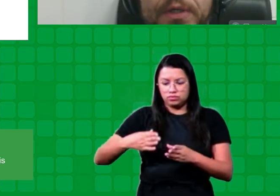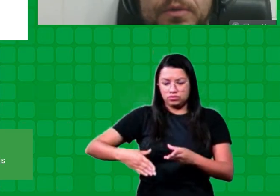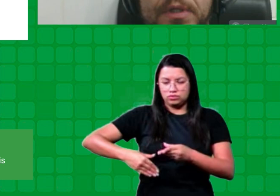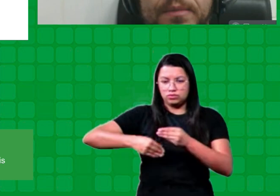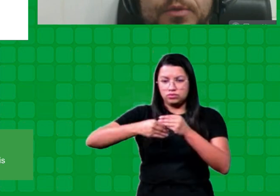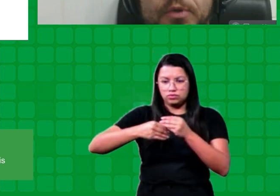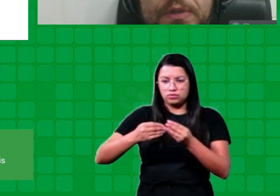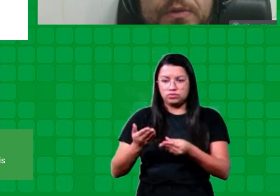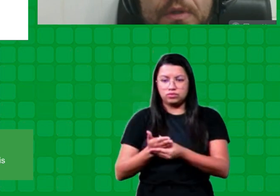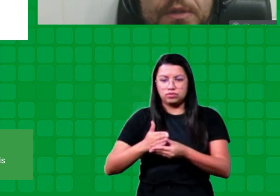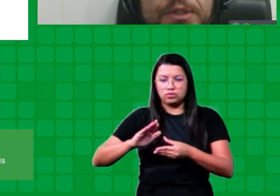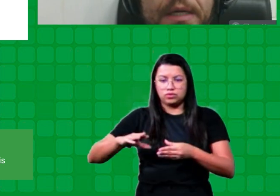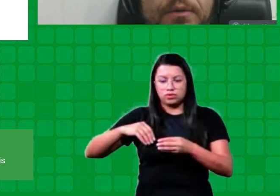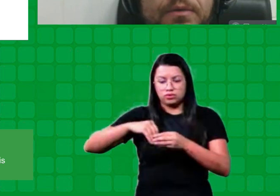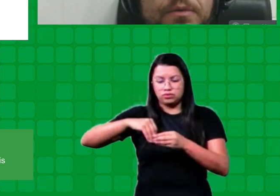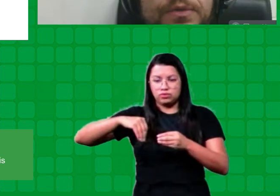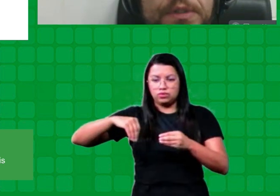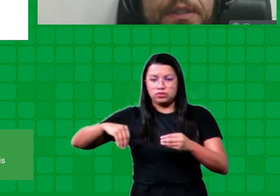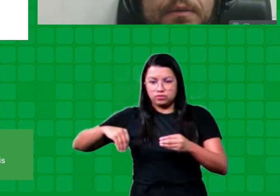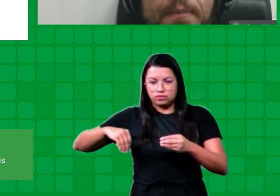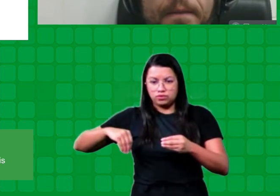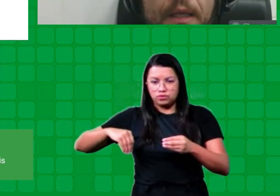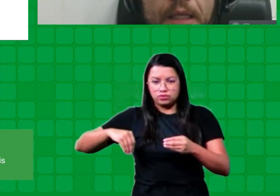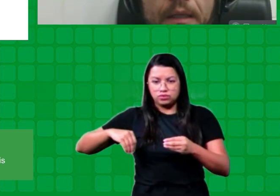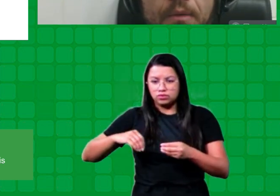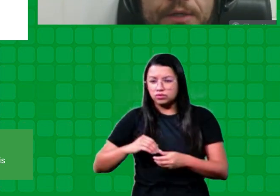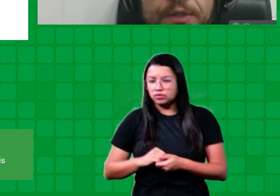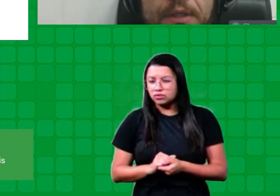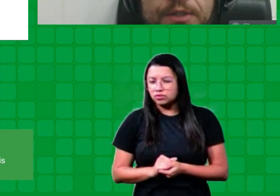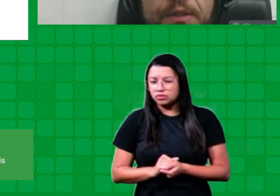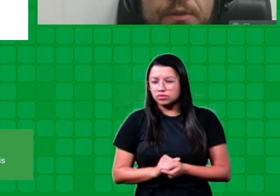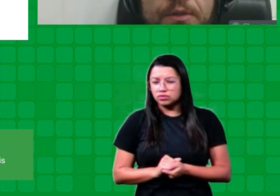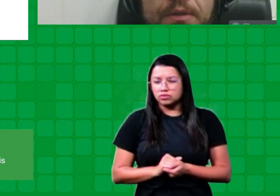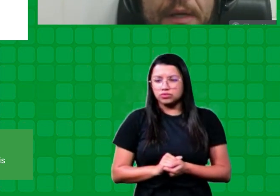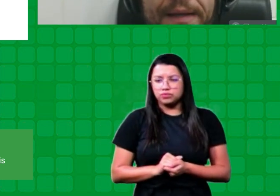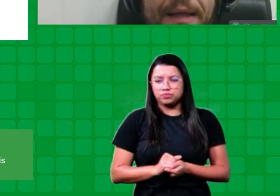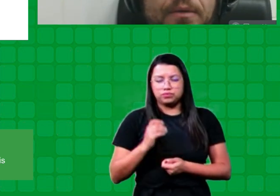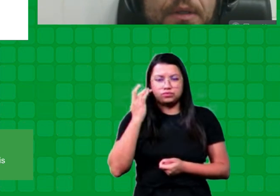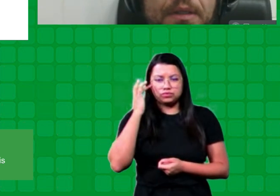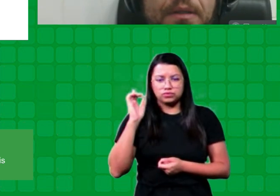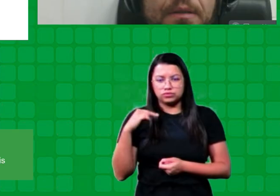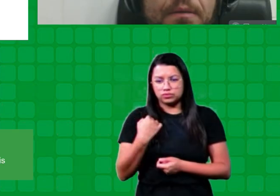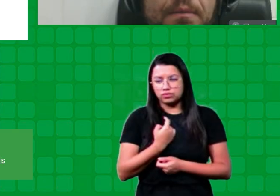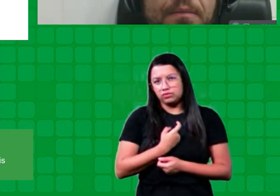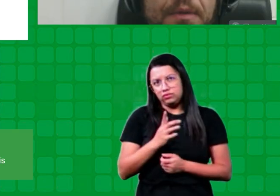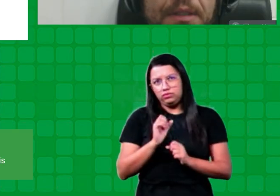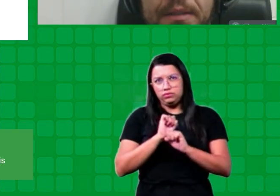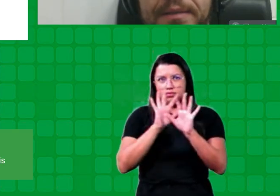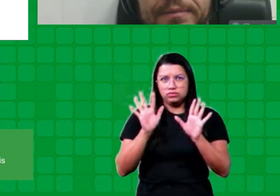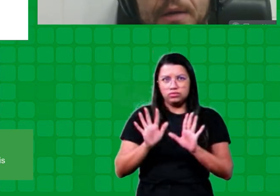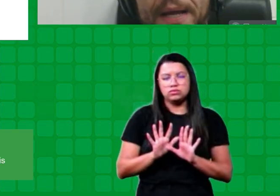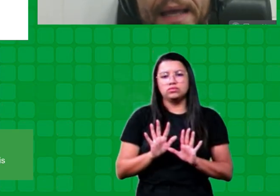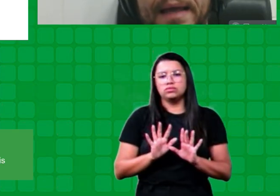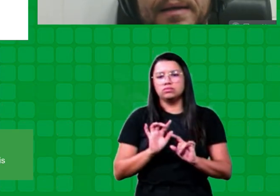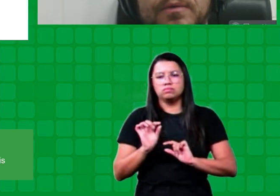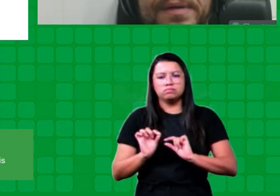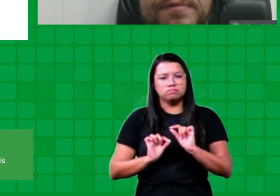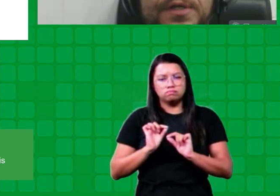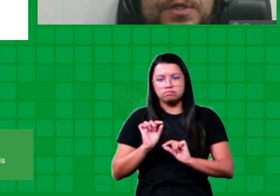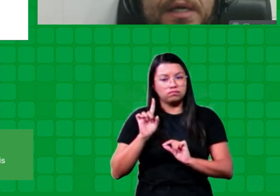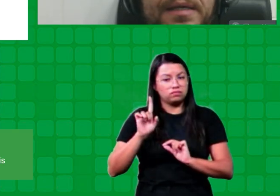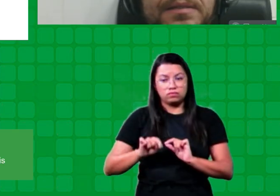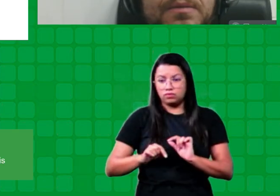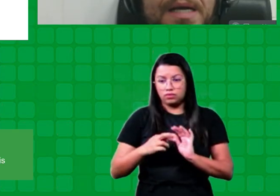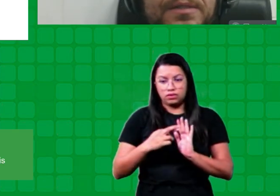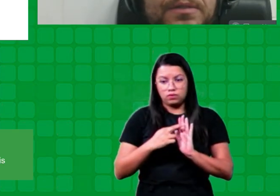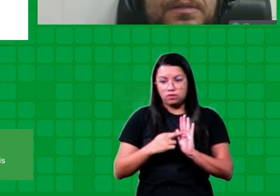processos fora do trâmite processual ordinário do Conselho. Eu acho que a gente, é claro que não é regra, não é